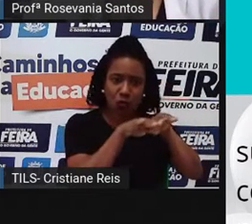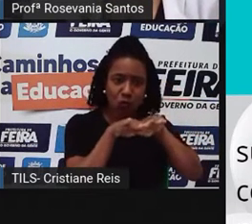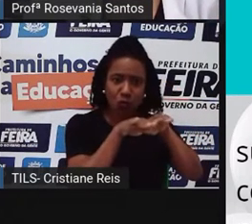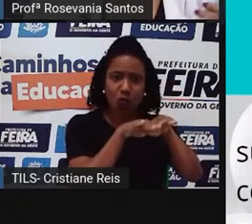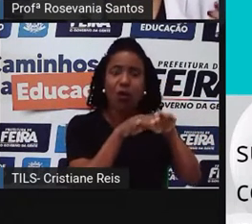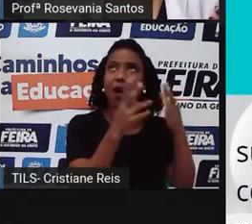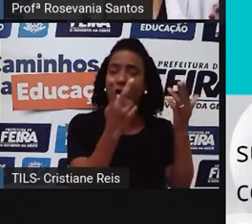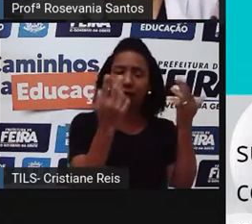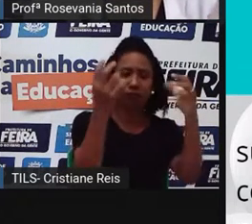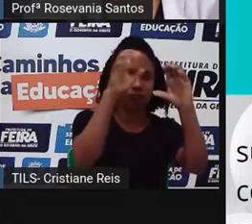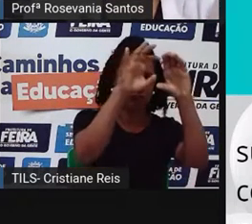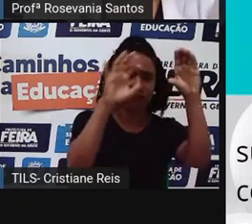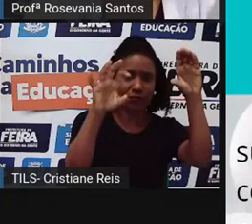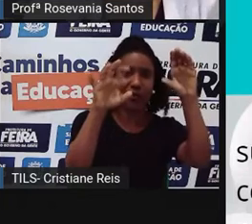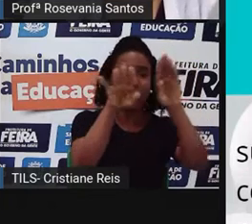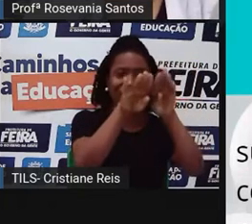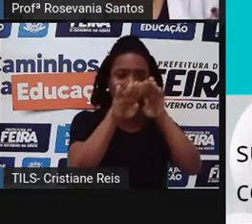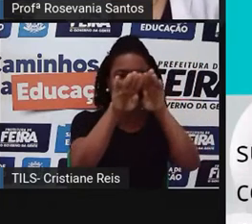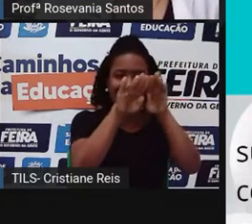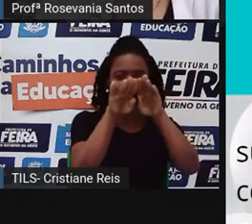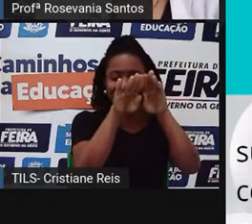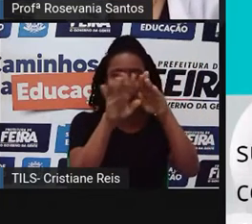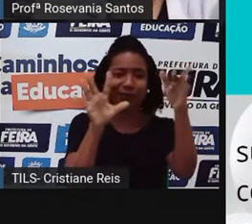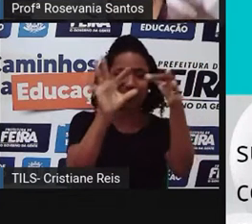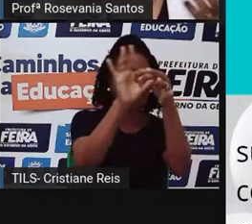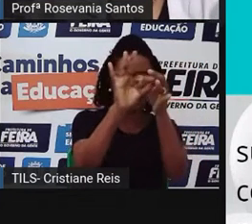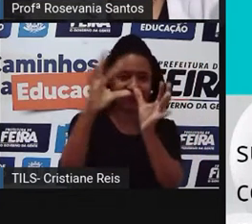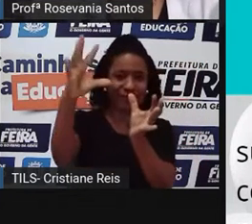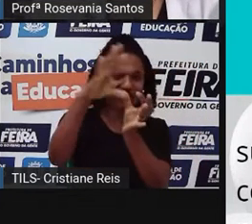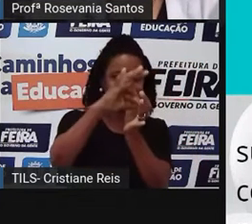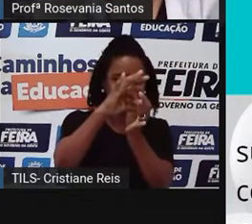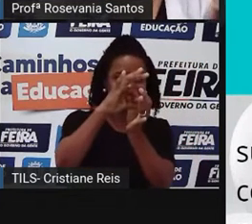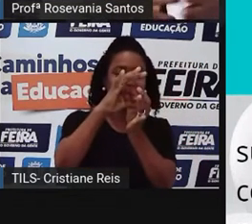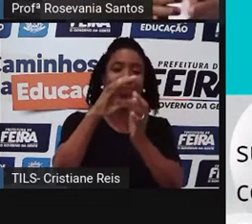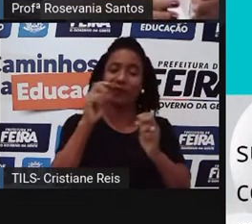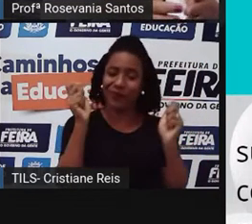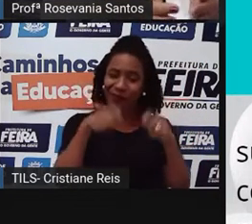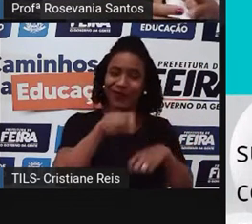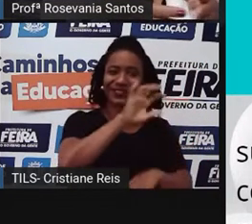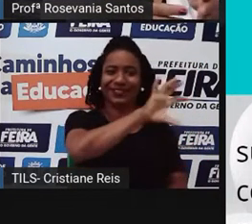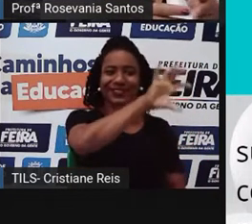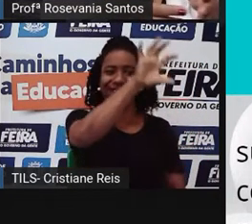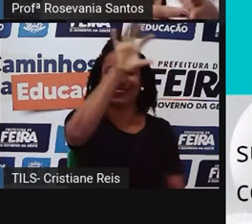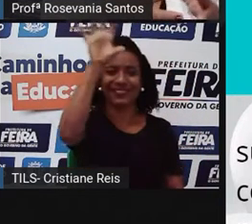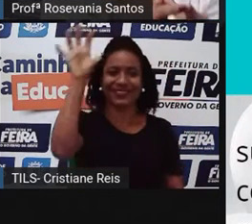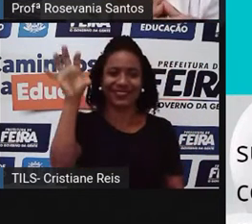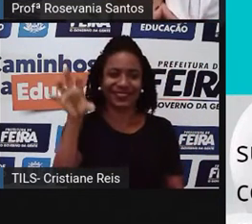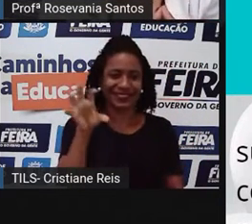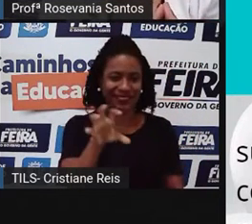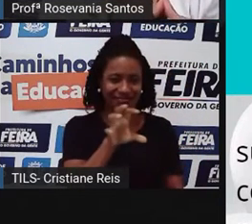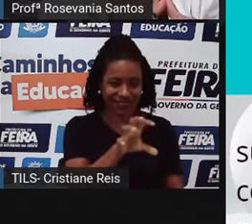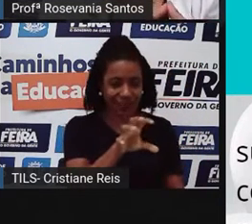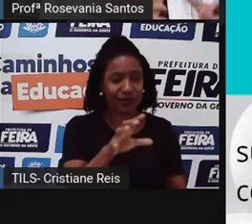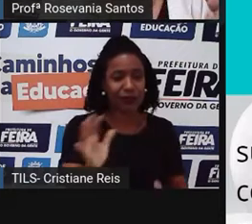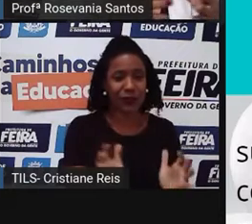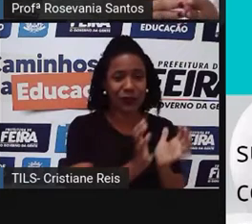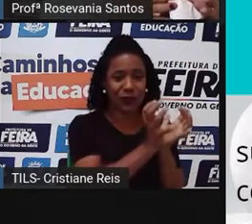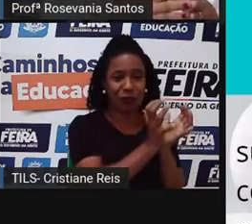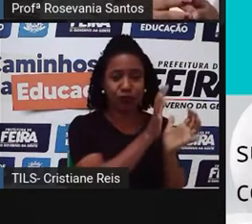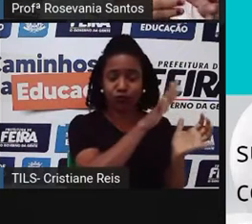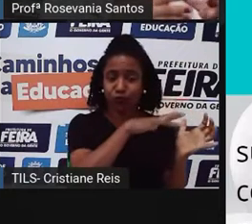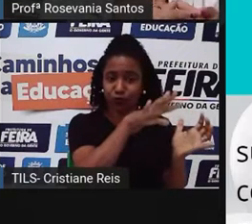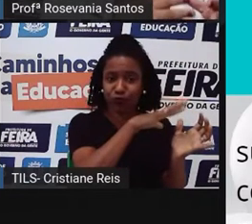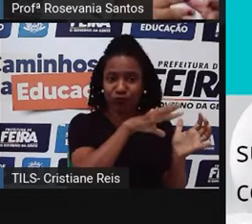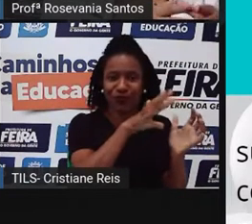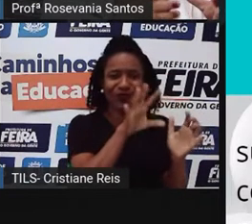diversas realidades são consideradas e, por fim, regionalizadas, ou seja, é agrupar determinados espaços